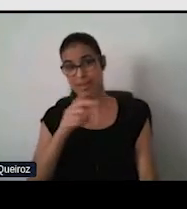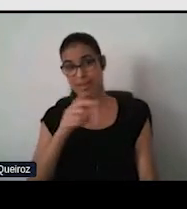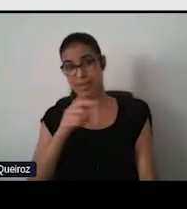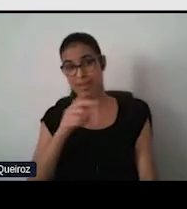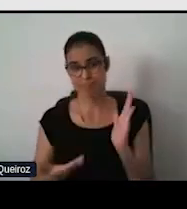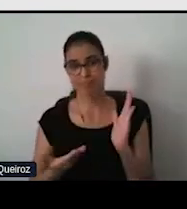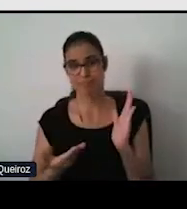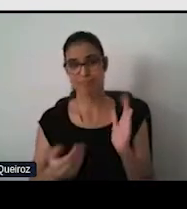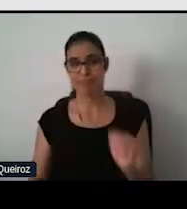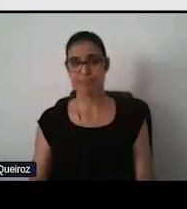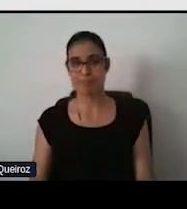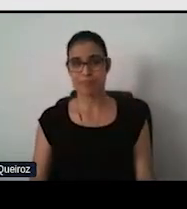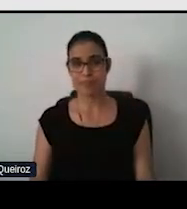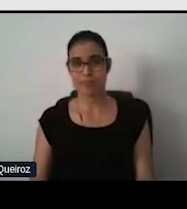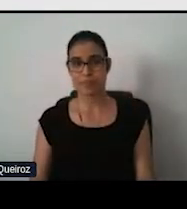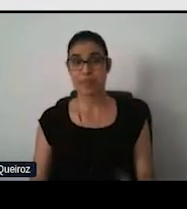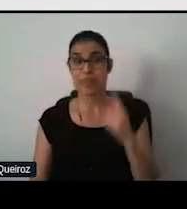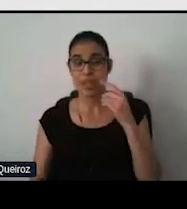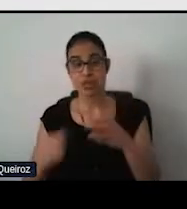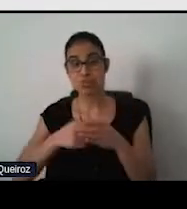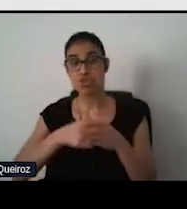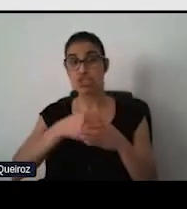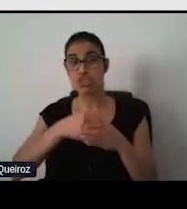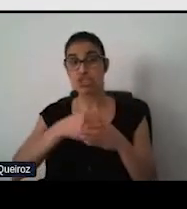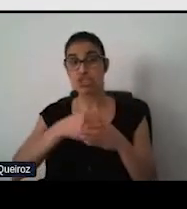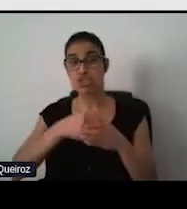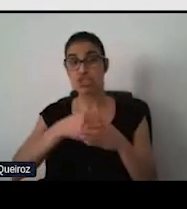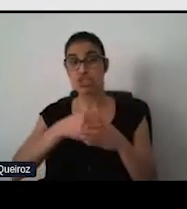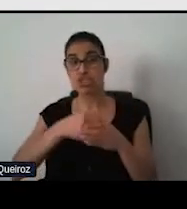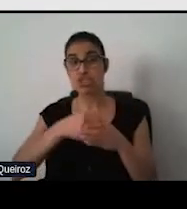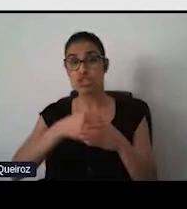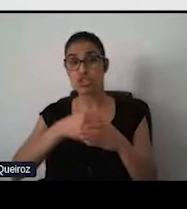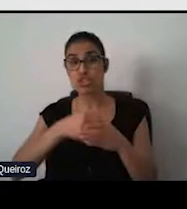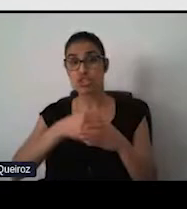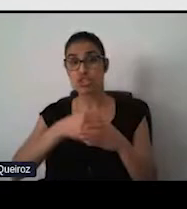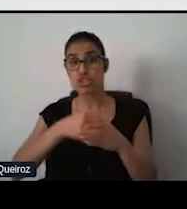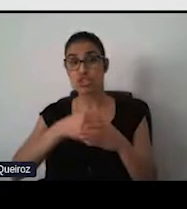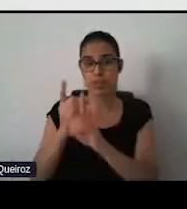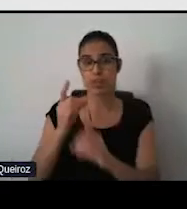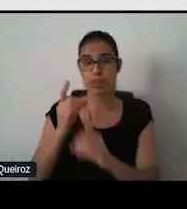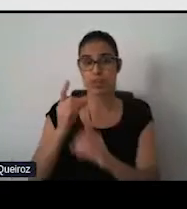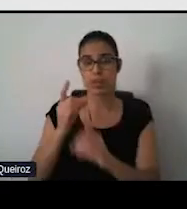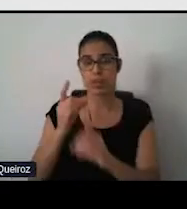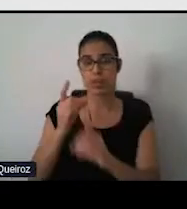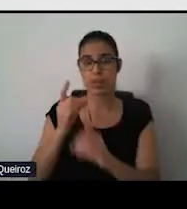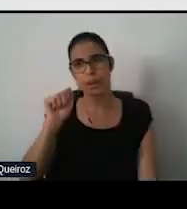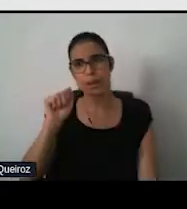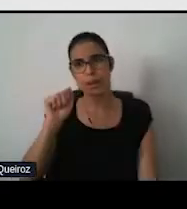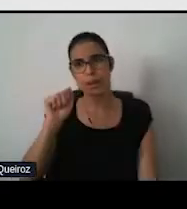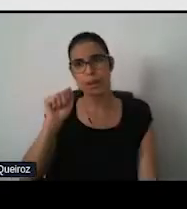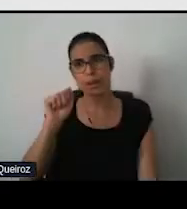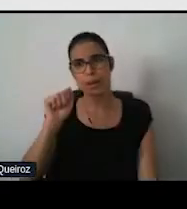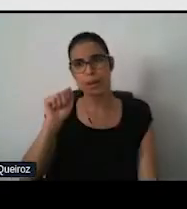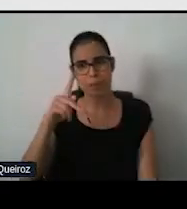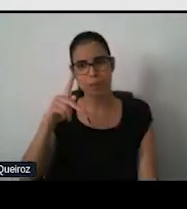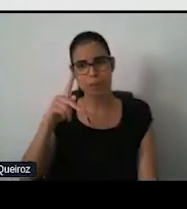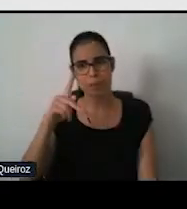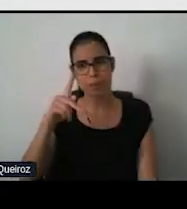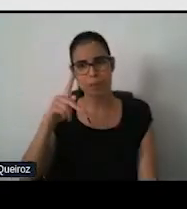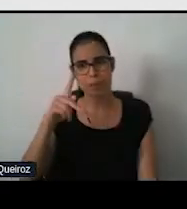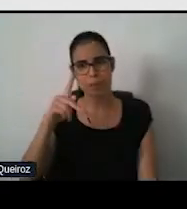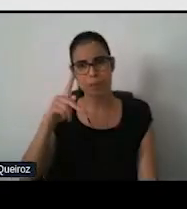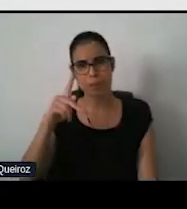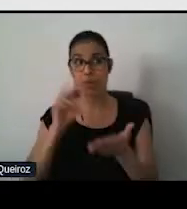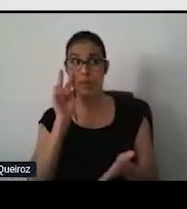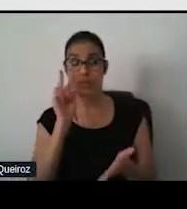Então, quais são os tipos mais comuns de daltonismo? A protanopia, que é a ausência da percepção dos tons de vermelho.